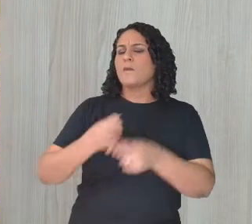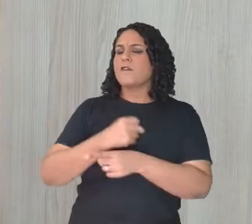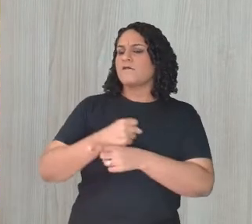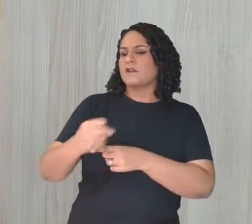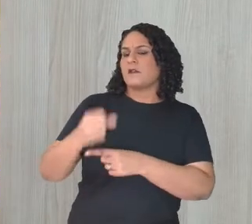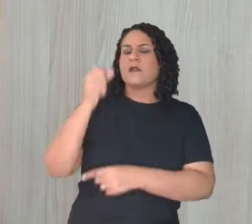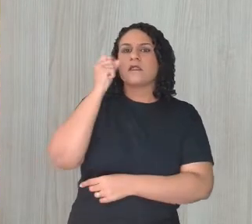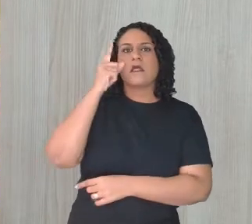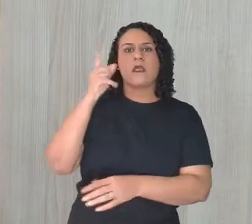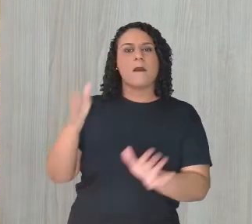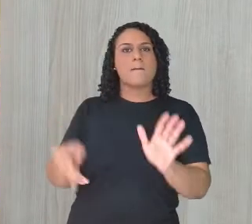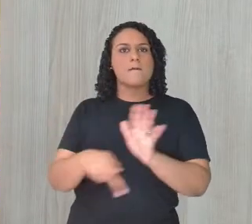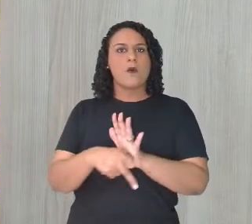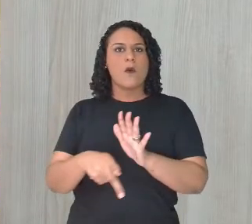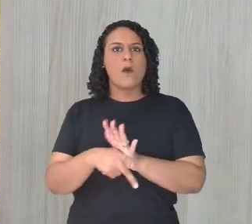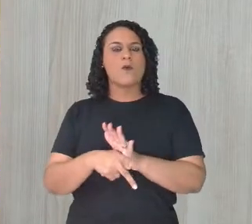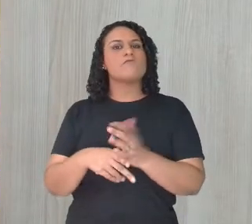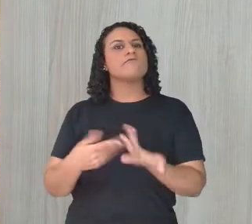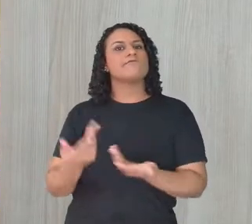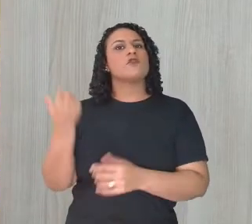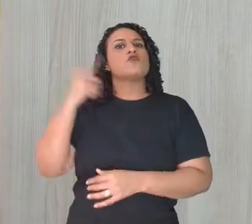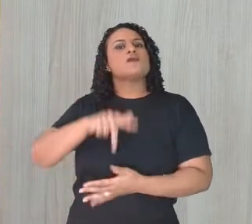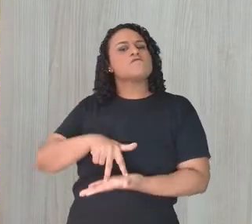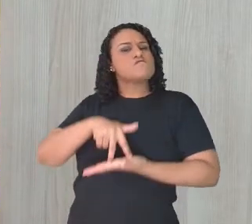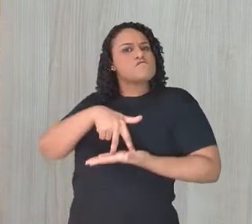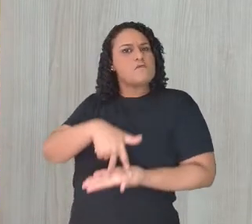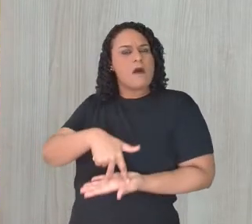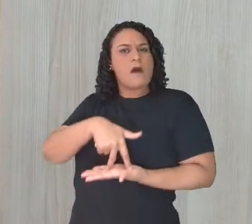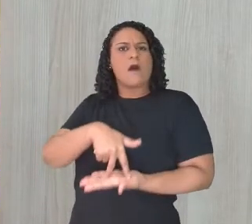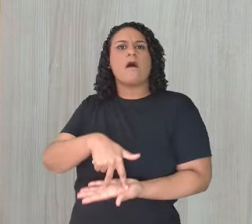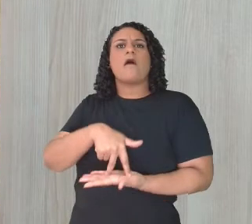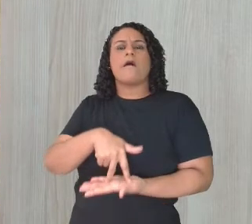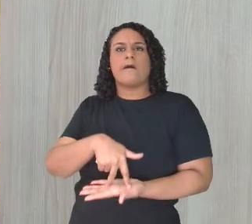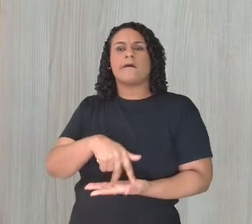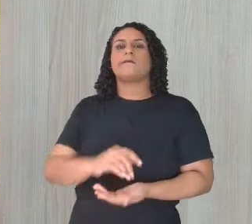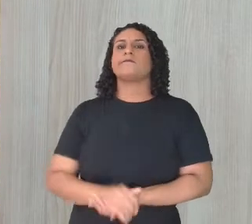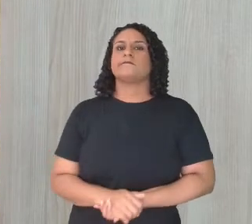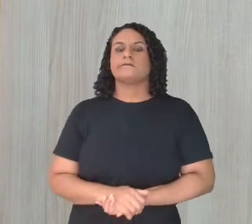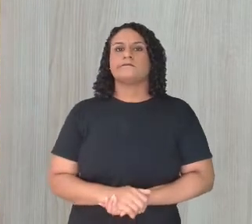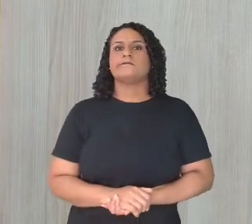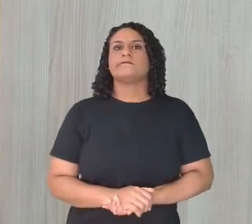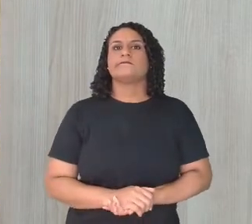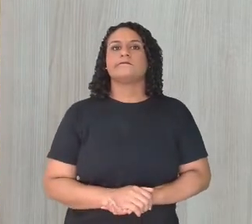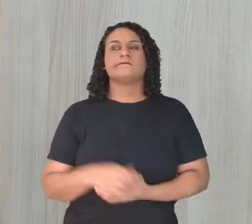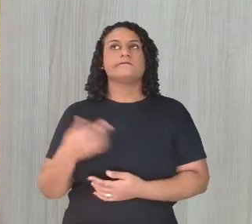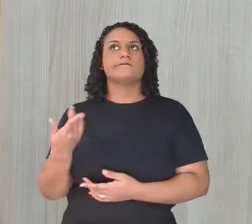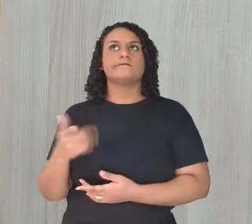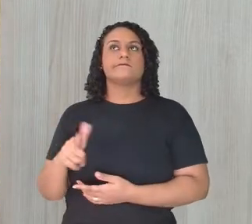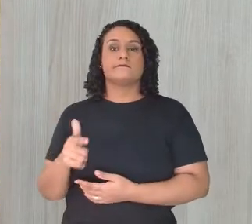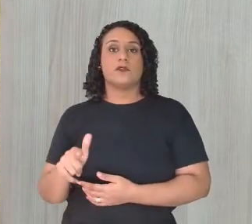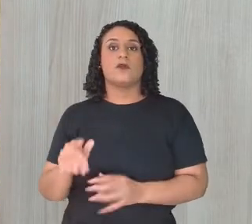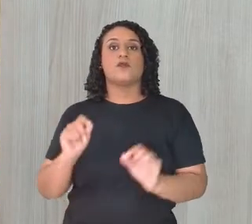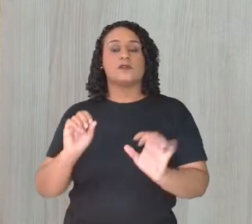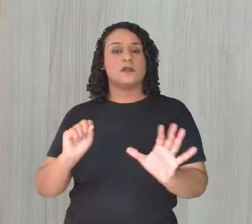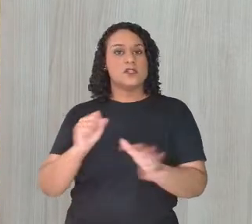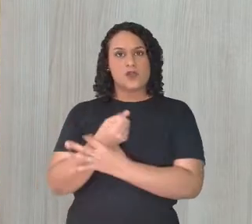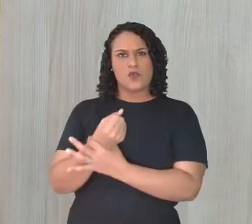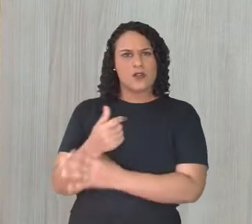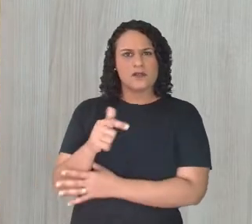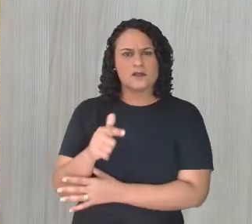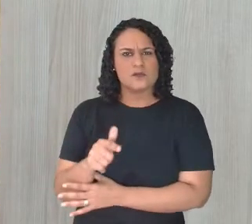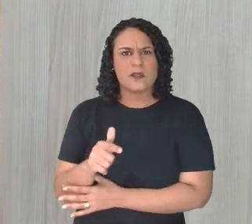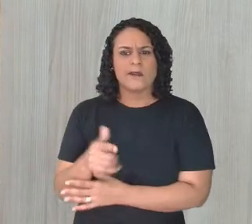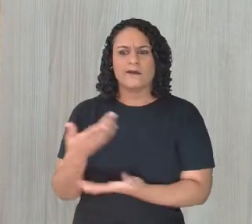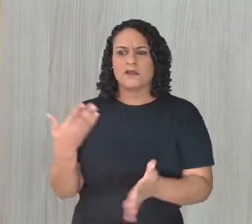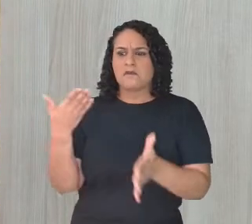ideias, conseguir se posicionar, não ter inseguranças no nível... não ter inseguranças